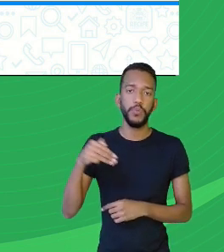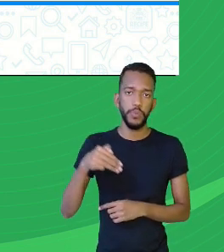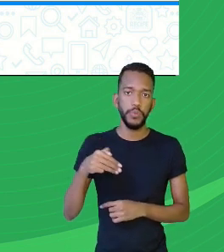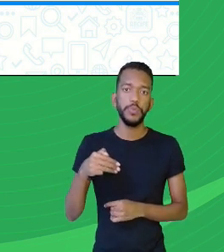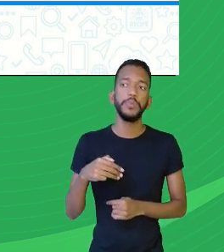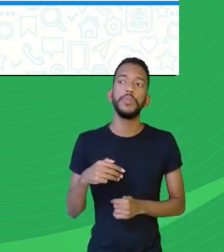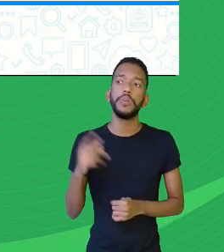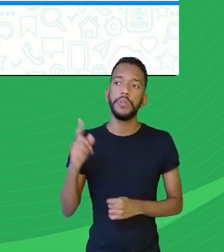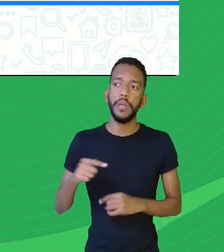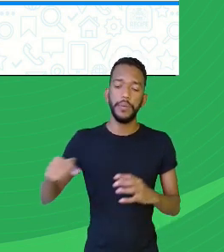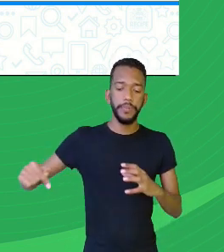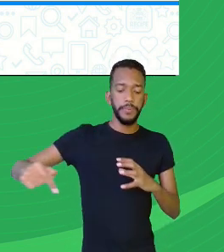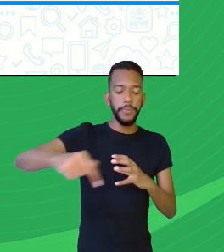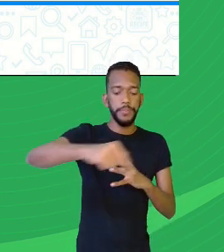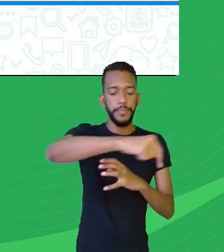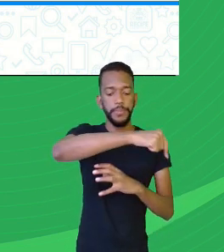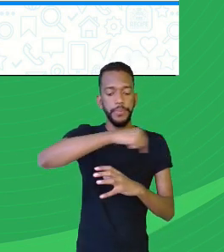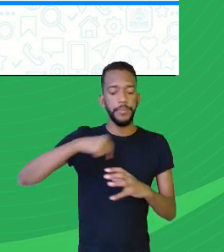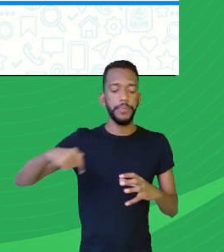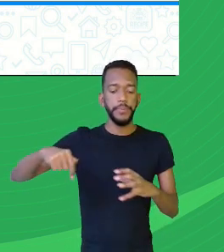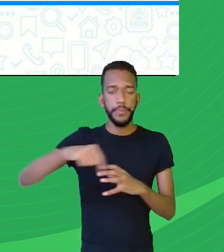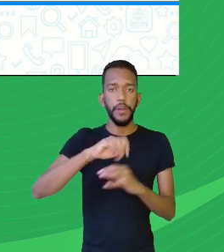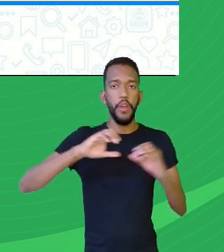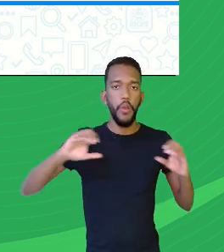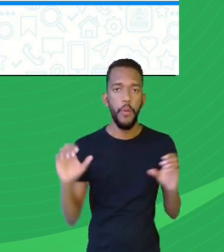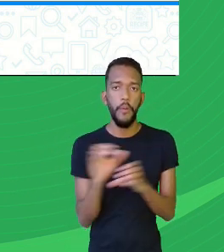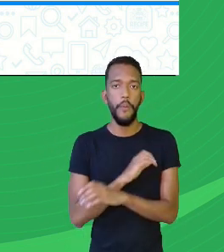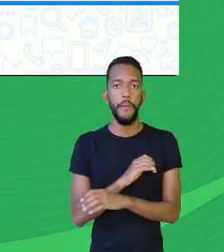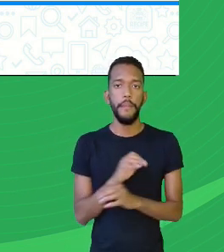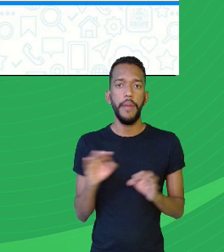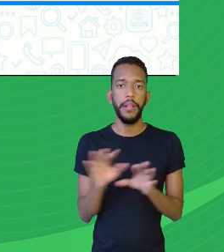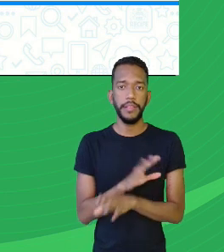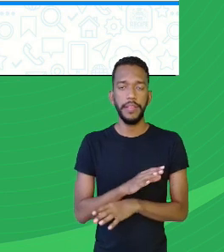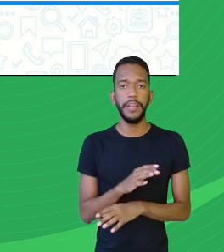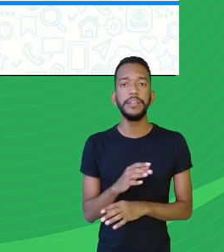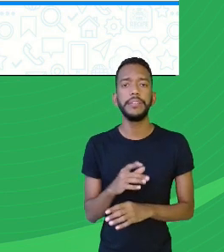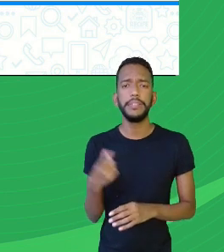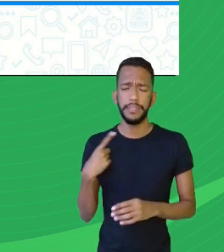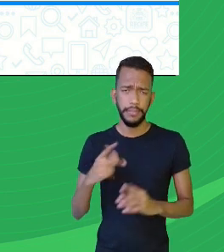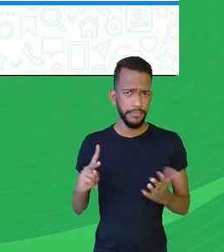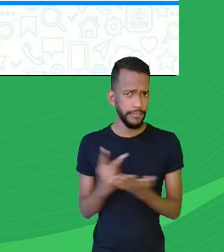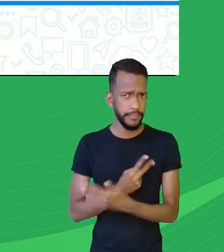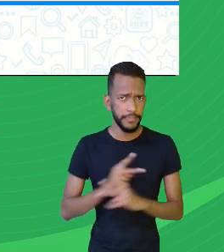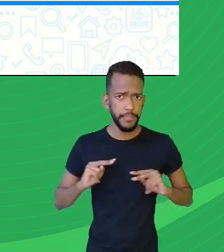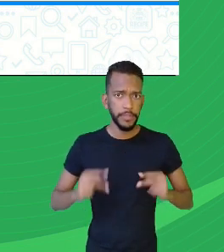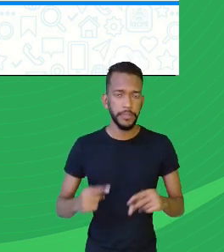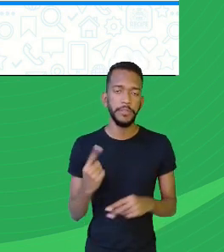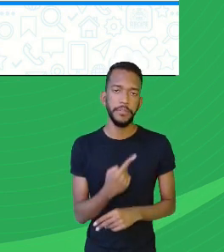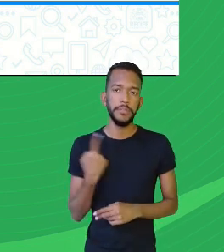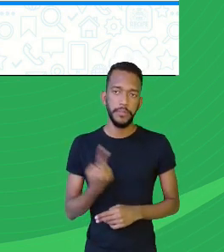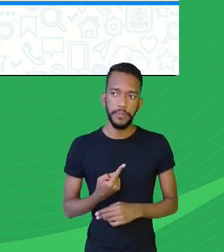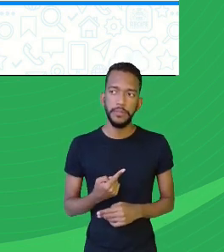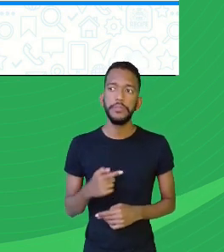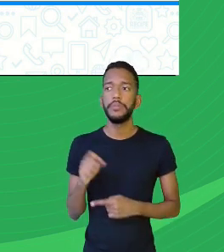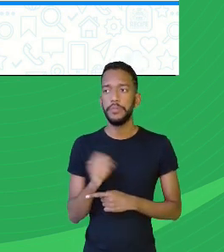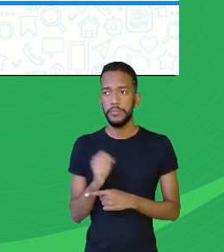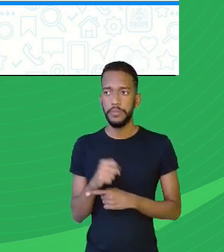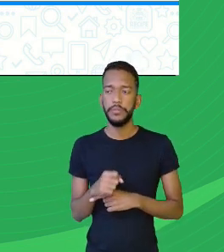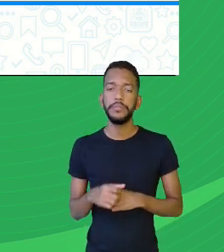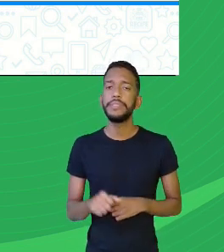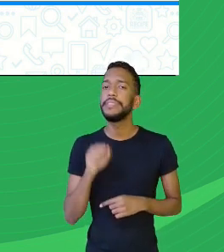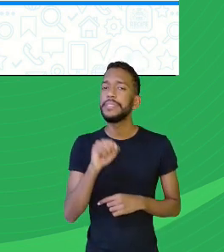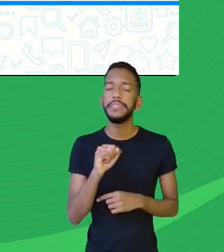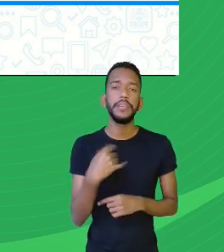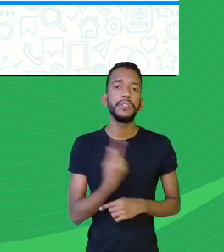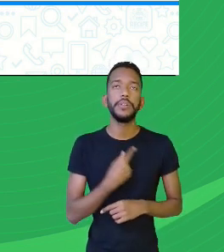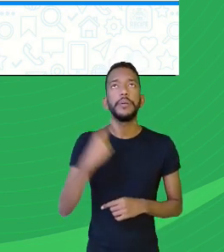47 minutos para completar essa trajetória. E isso traz alguma consequência para a gente? Sim, traz. Se a